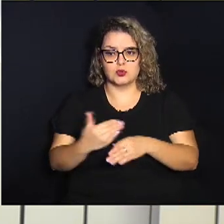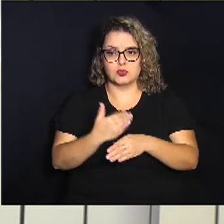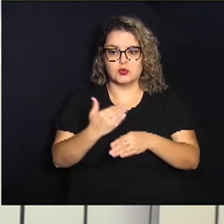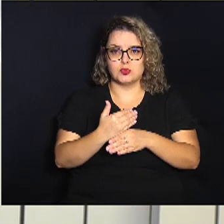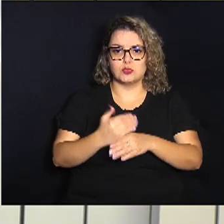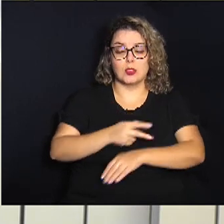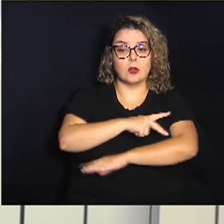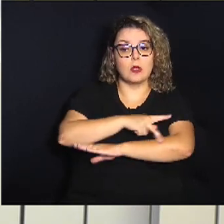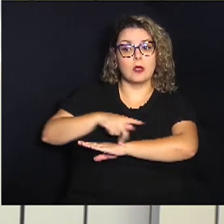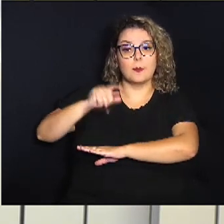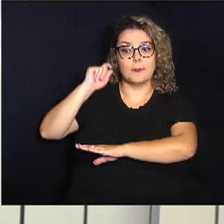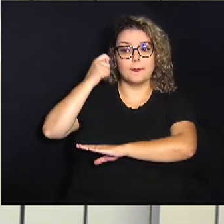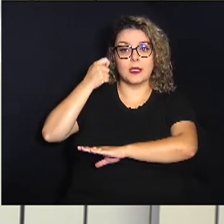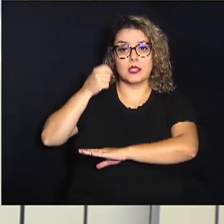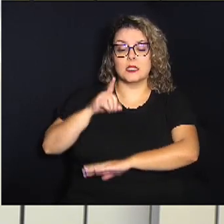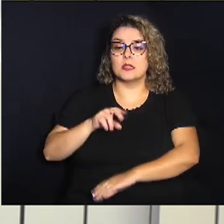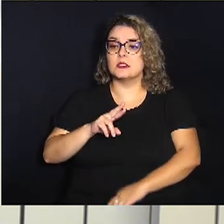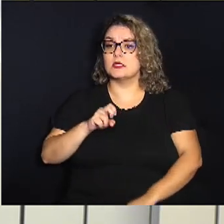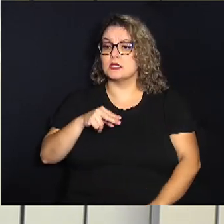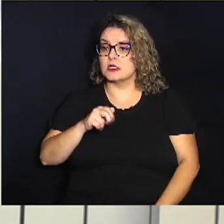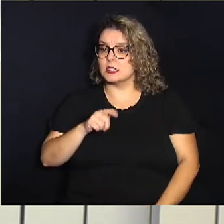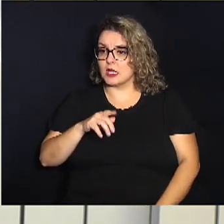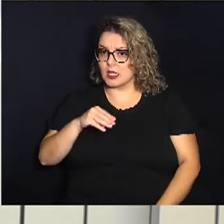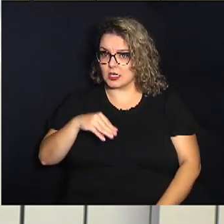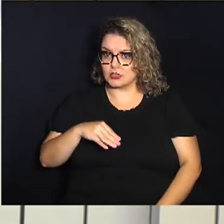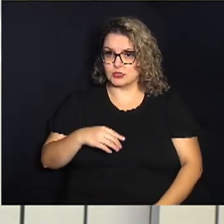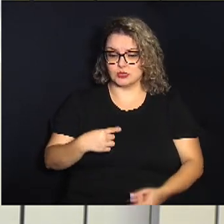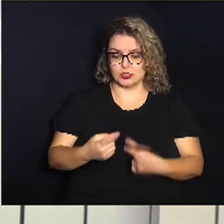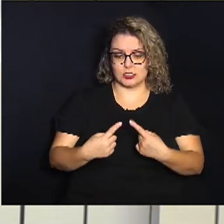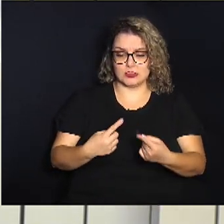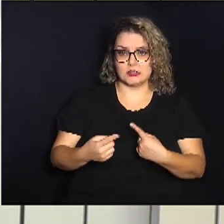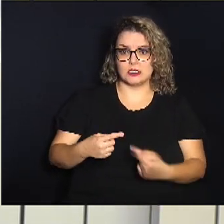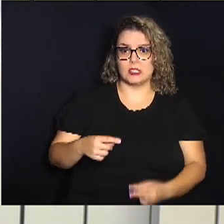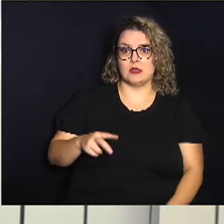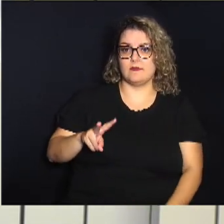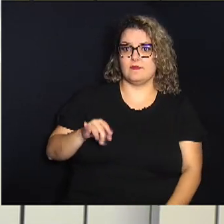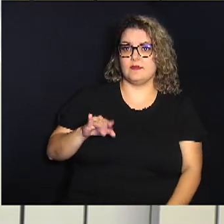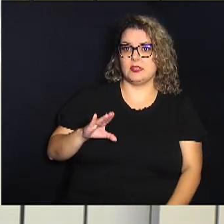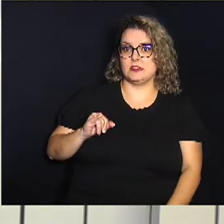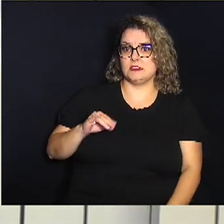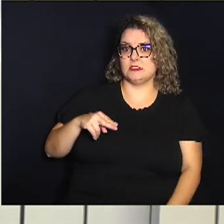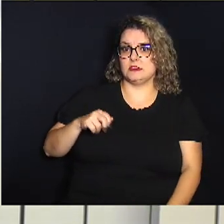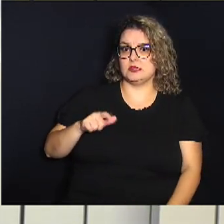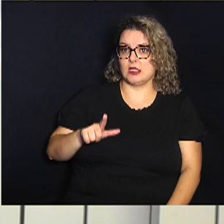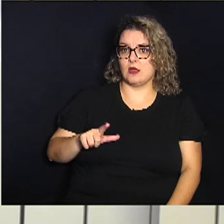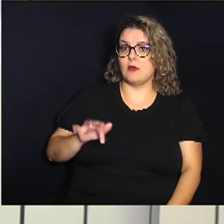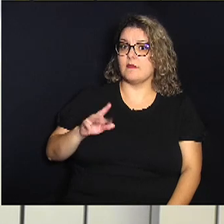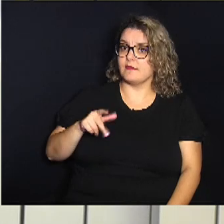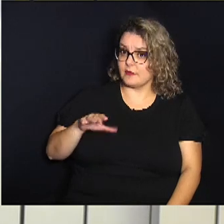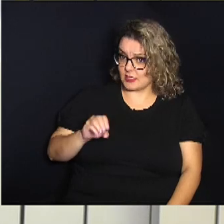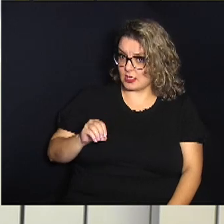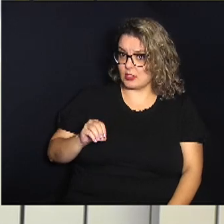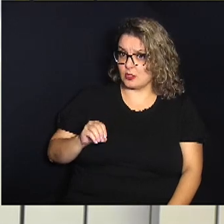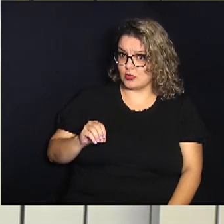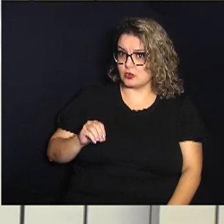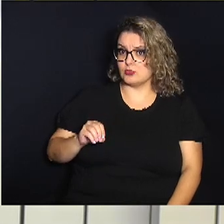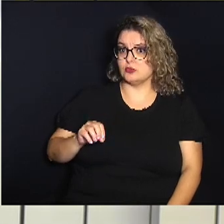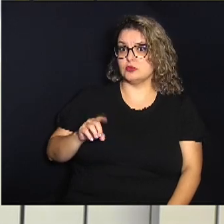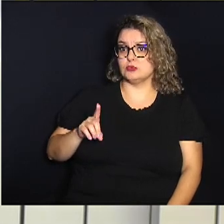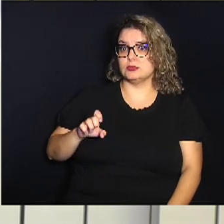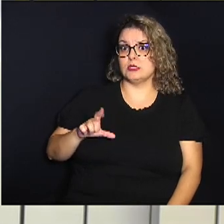pavimentação e drenagem da estrada vicinal Walter Franco de Lima, a CAM 209,